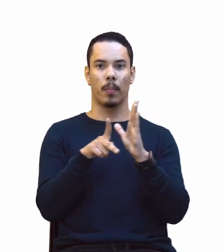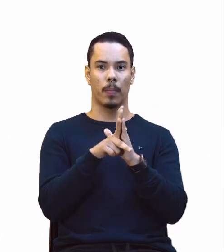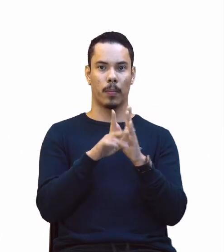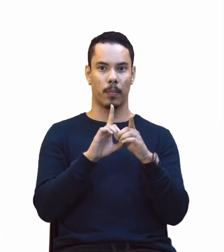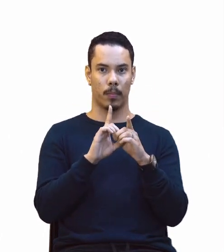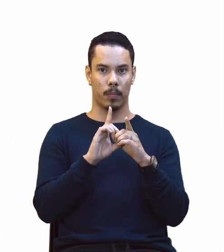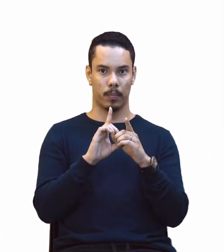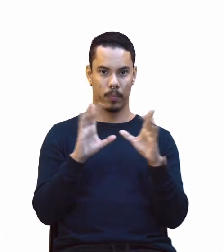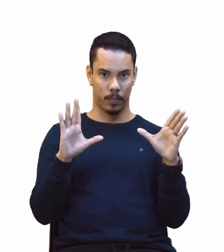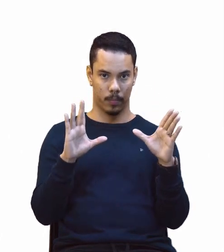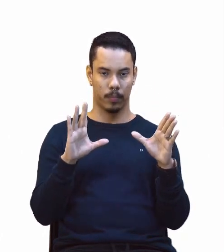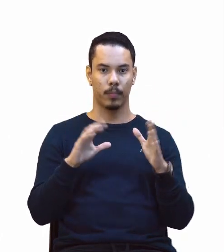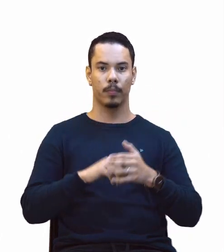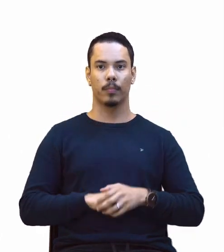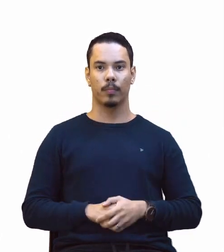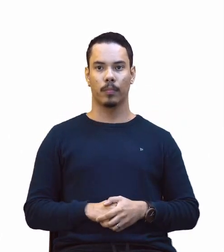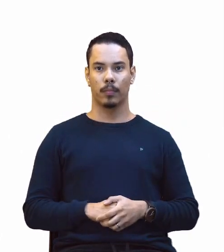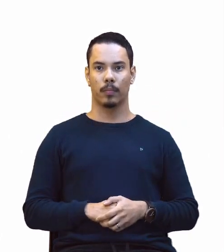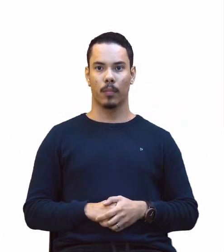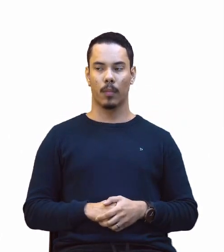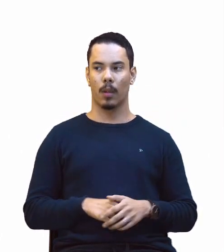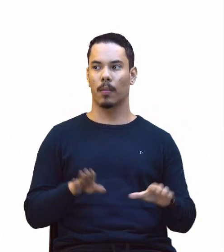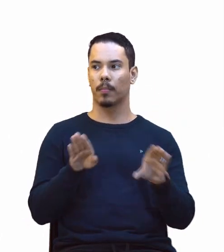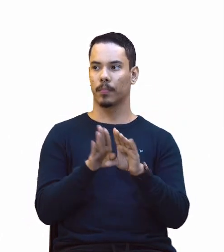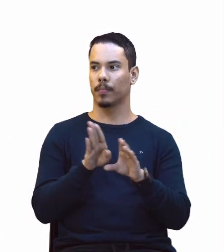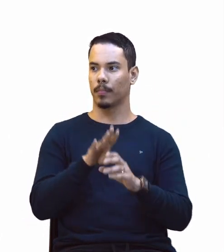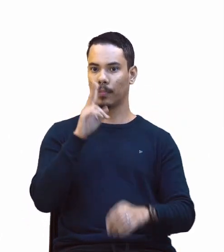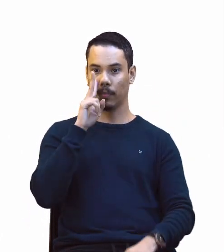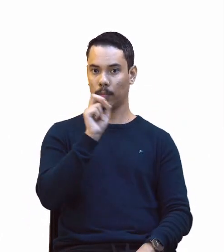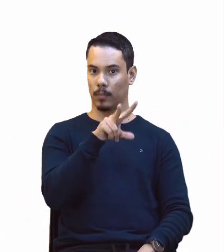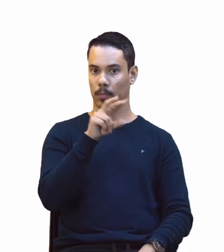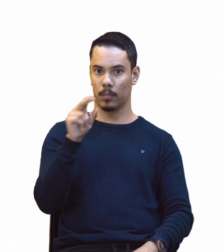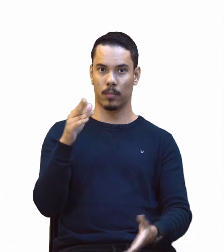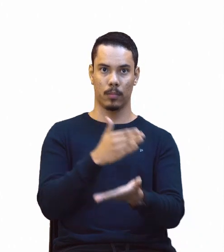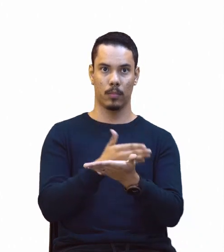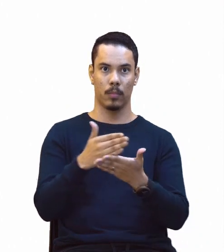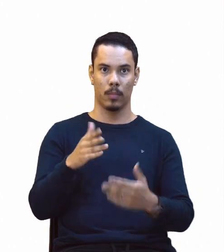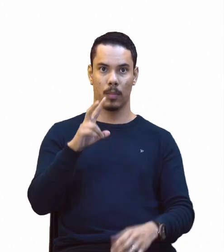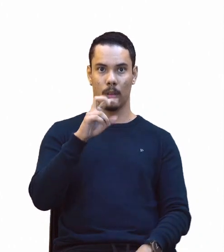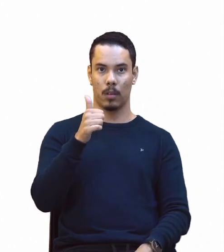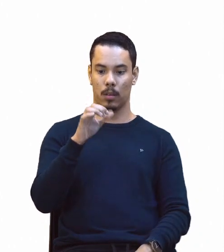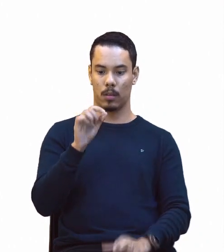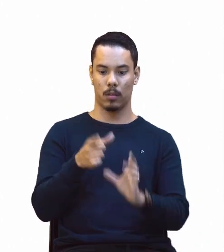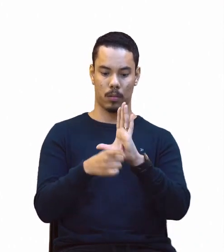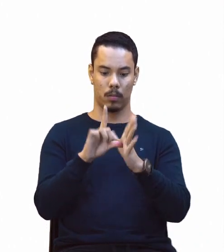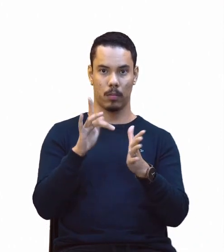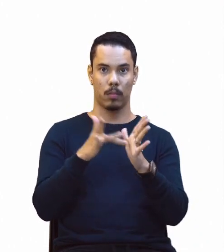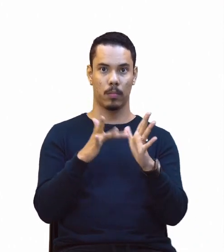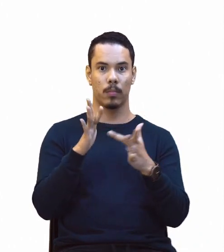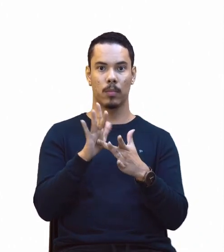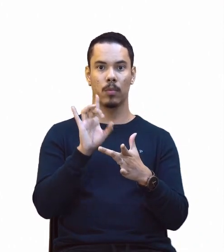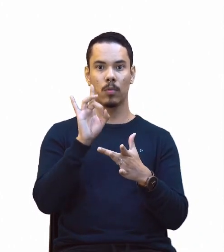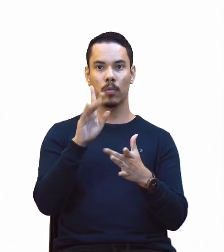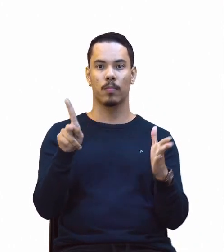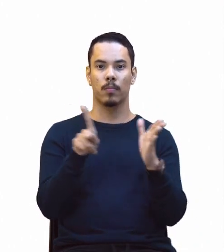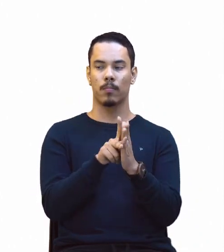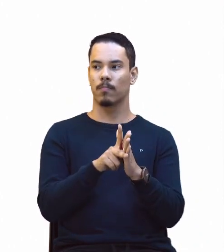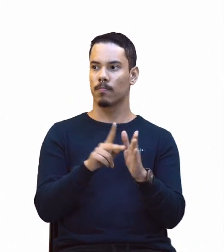Ateniense. Vimos que a partir de 510 a.C., Atenas ela passa por uma grande reforma